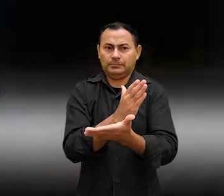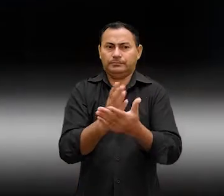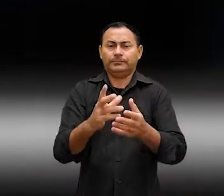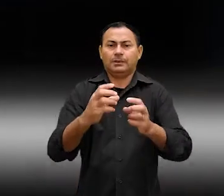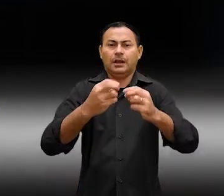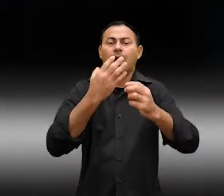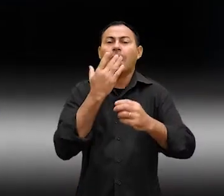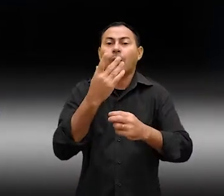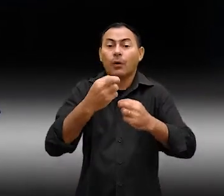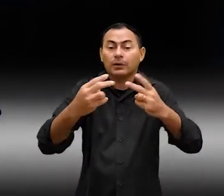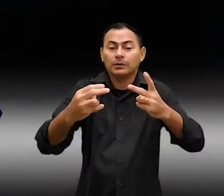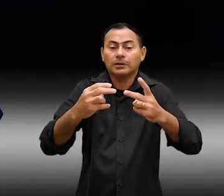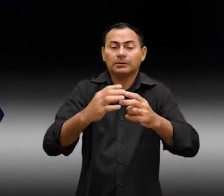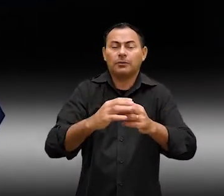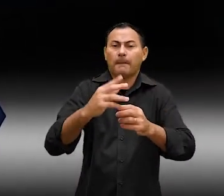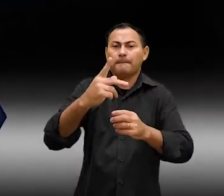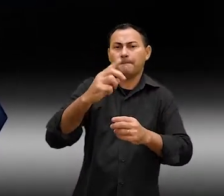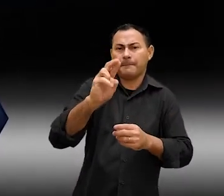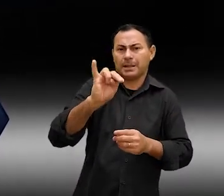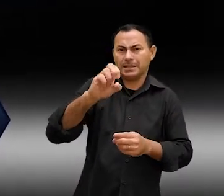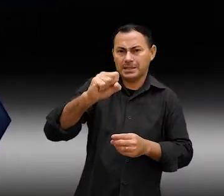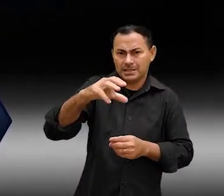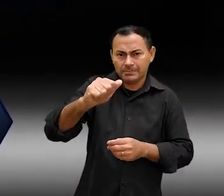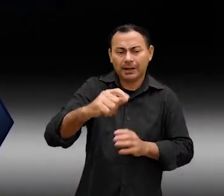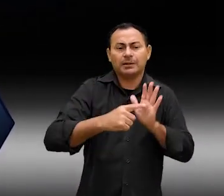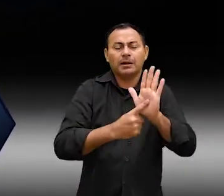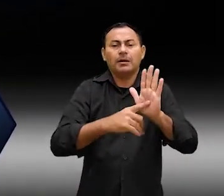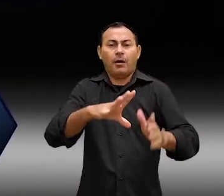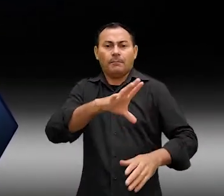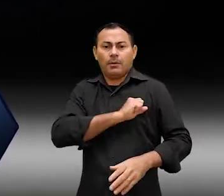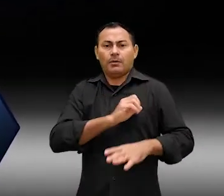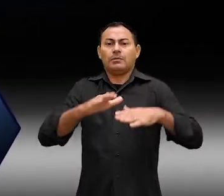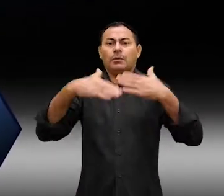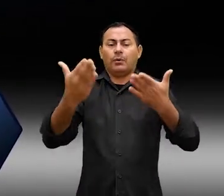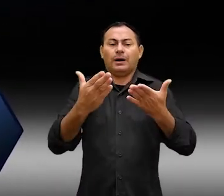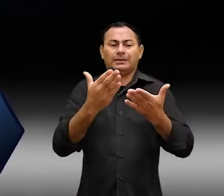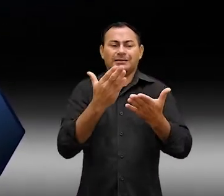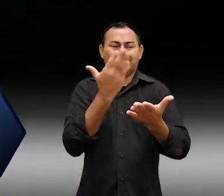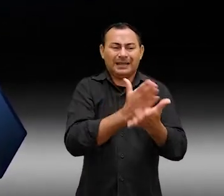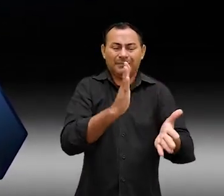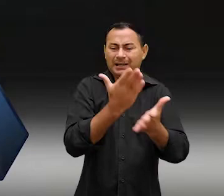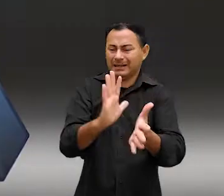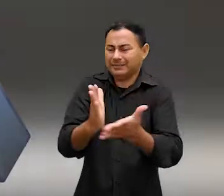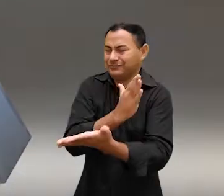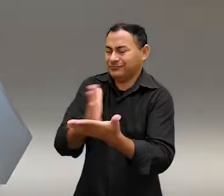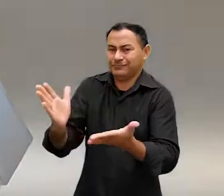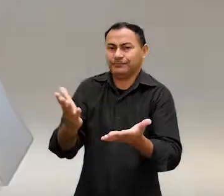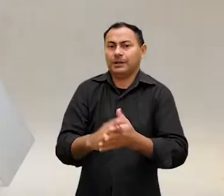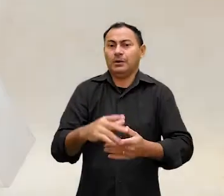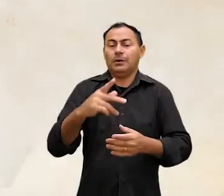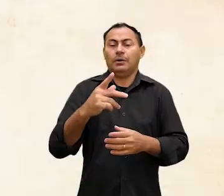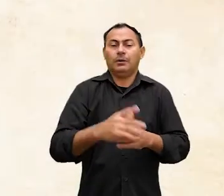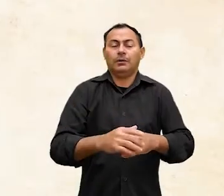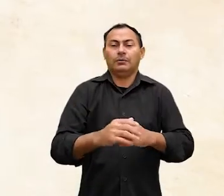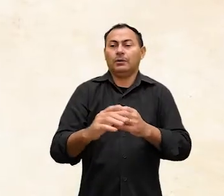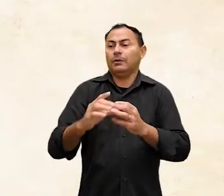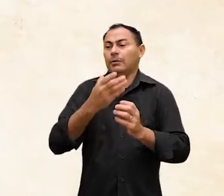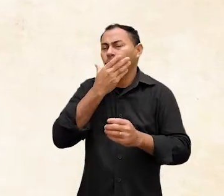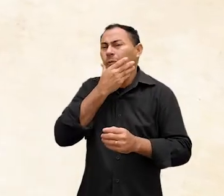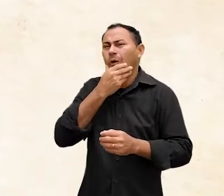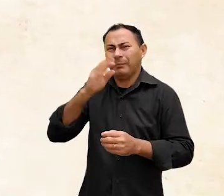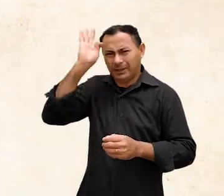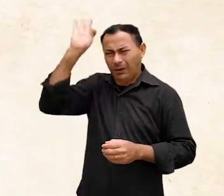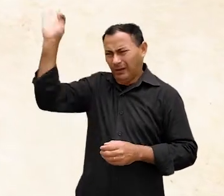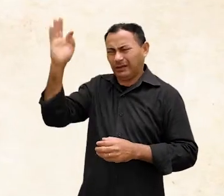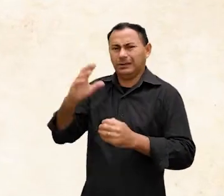as cores que saem do prisma, é assim que se apresenta o amor quando quebrado em tantas partes. O teólogo Henry Drummond, em